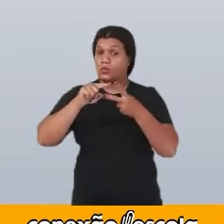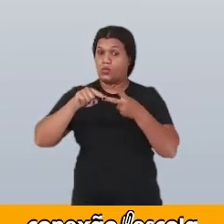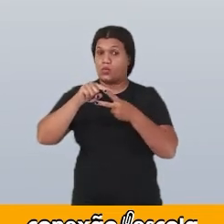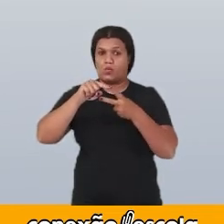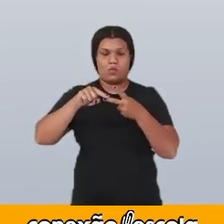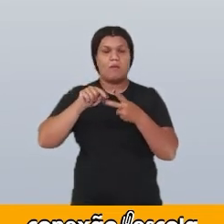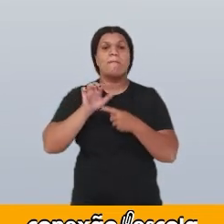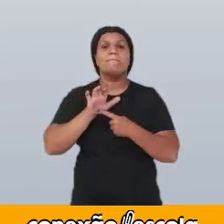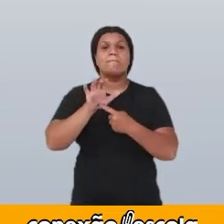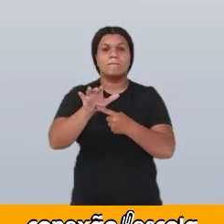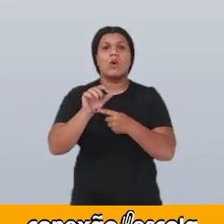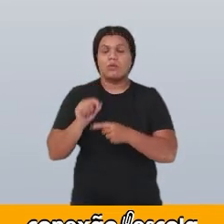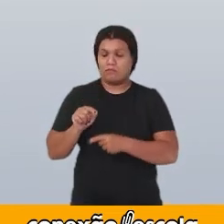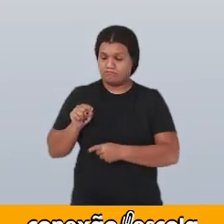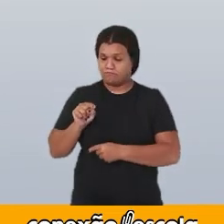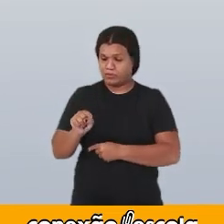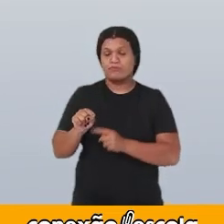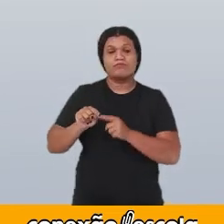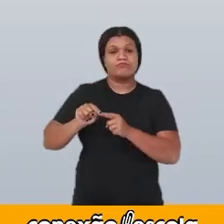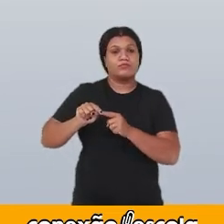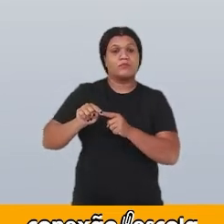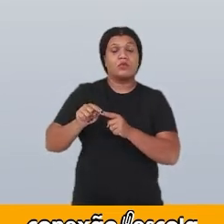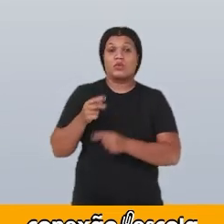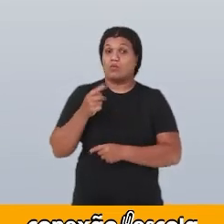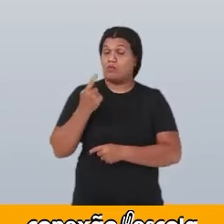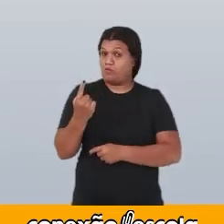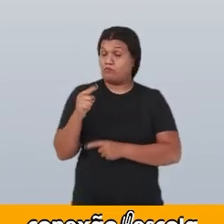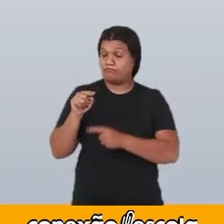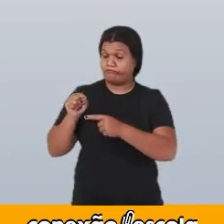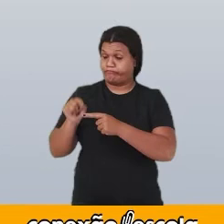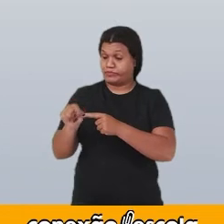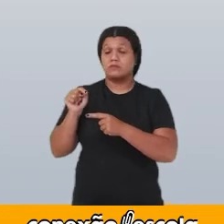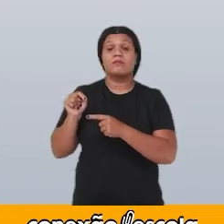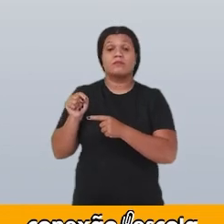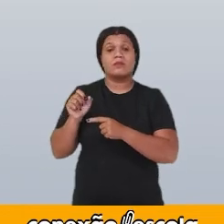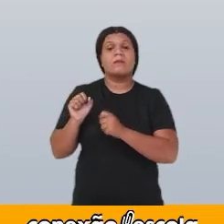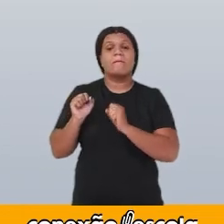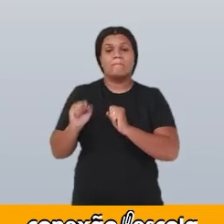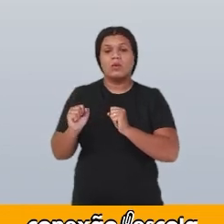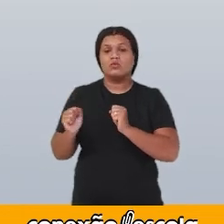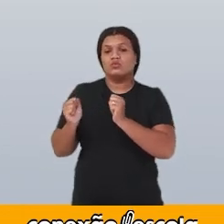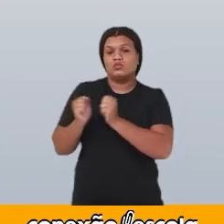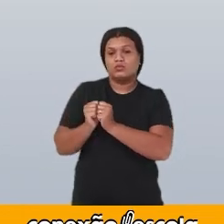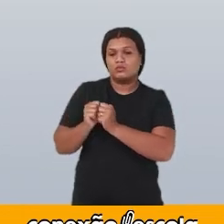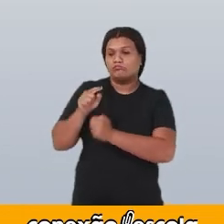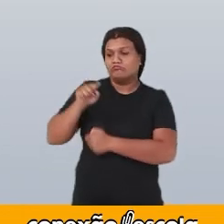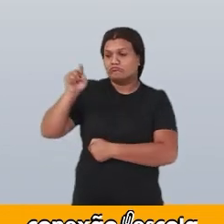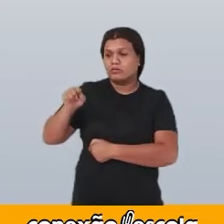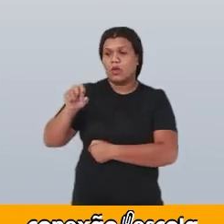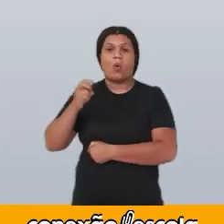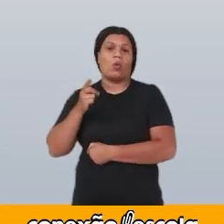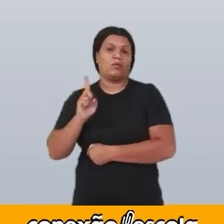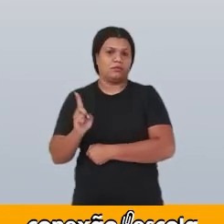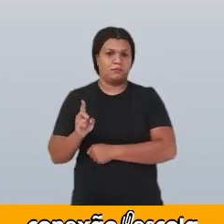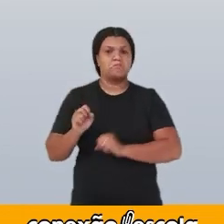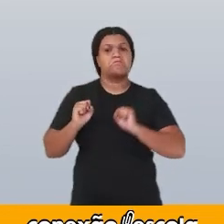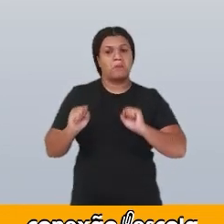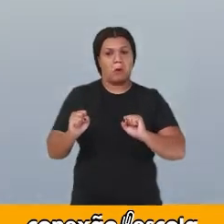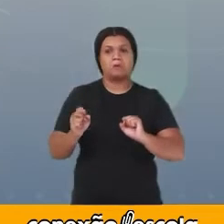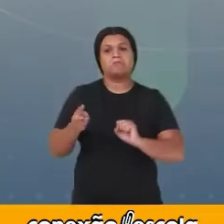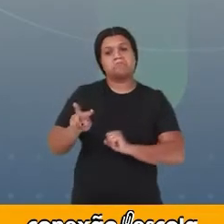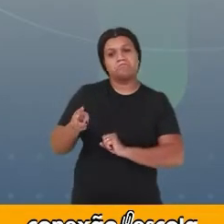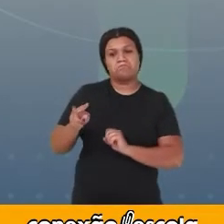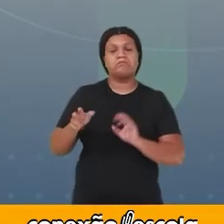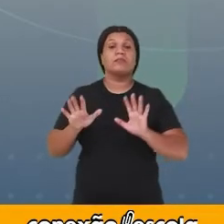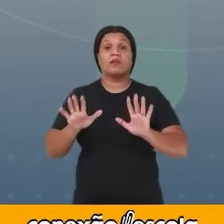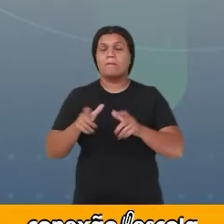ângulo e uma que representa o vértice, que pode estar acompanhada ou não de acento circunflexo. Lembrando que a maioria dos